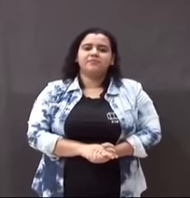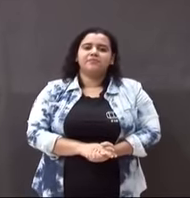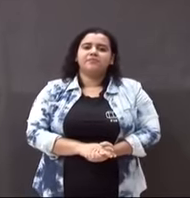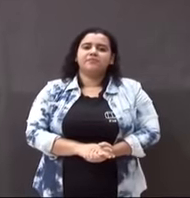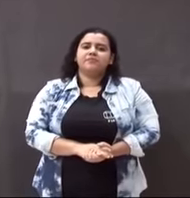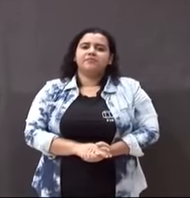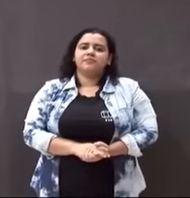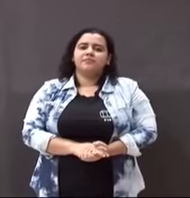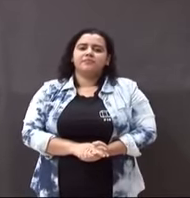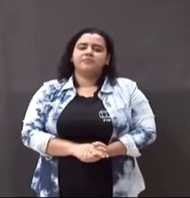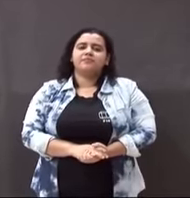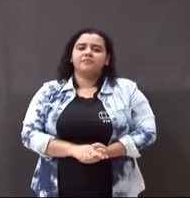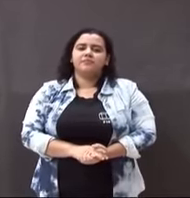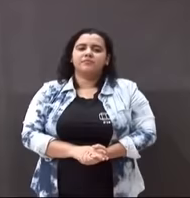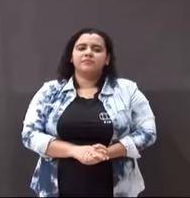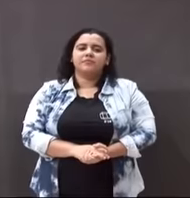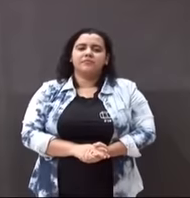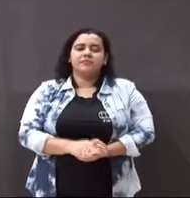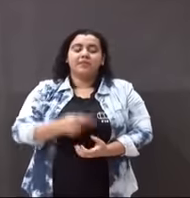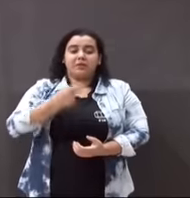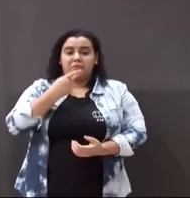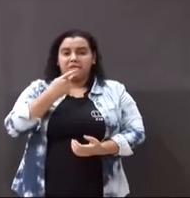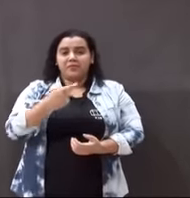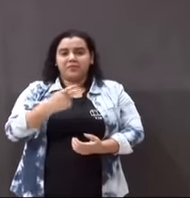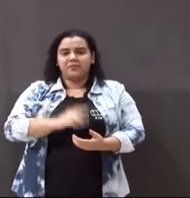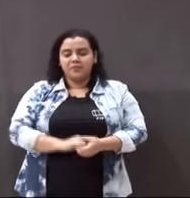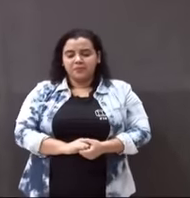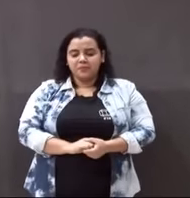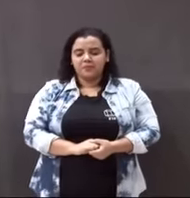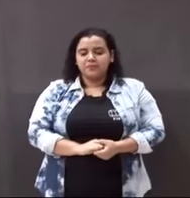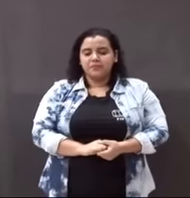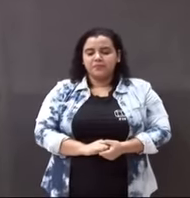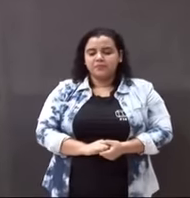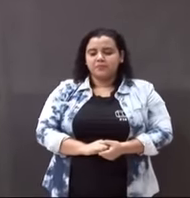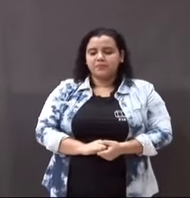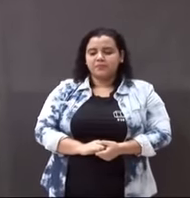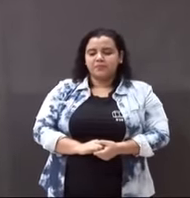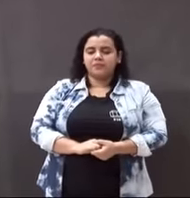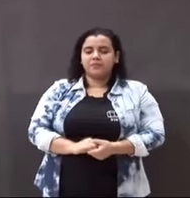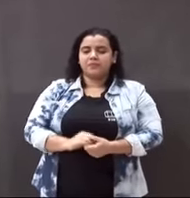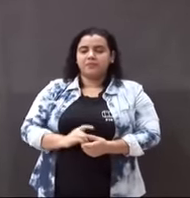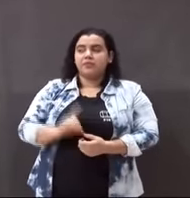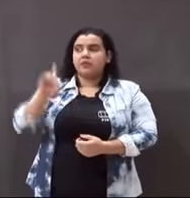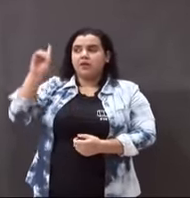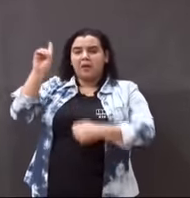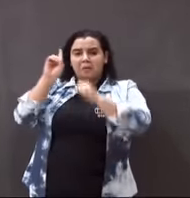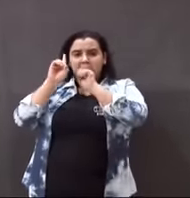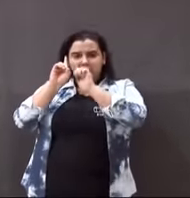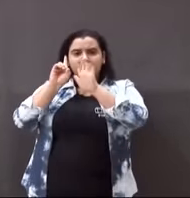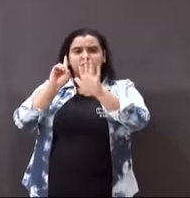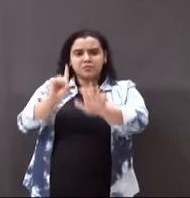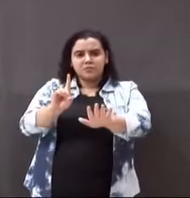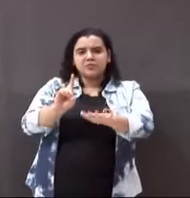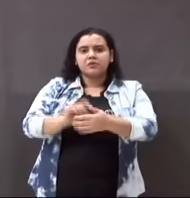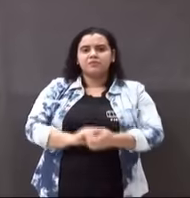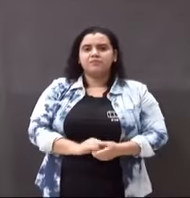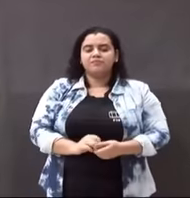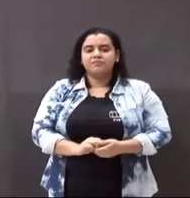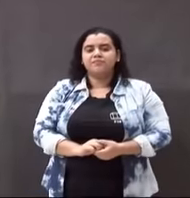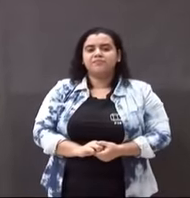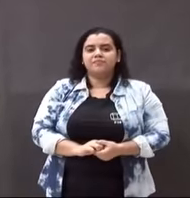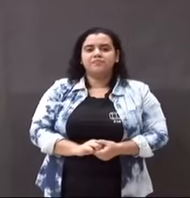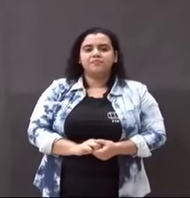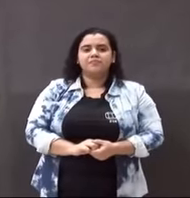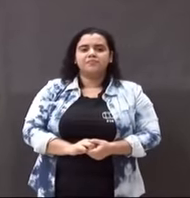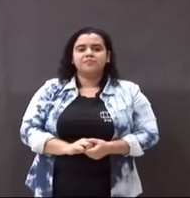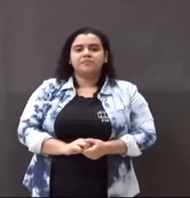Fala comigo se você puder. A bênção de Deus. Melhora isso, diga: a bênção de Deus pode